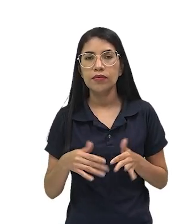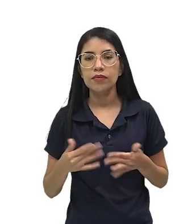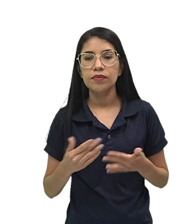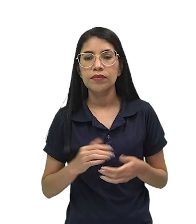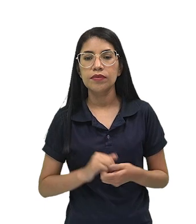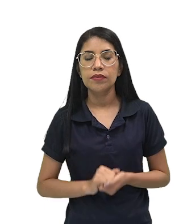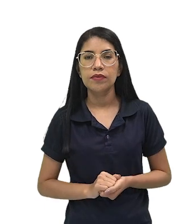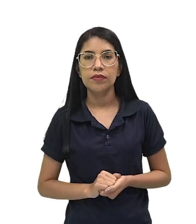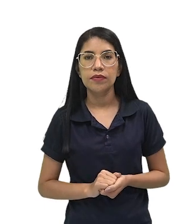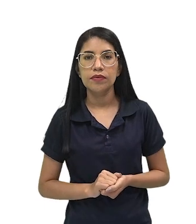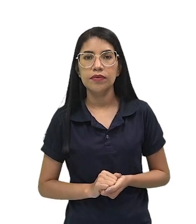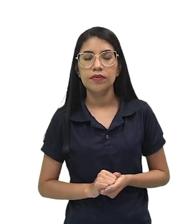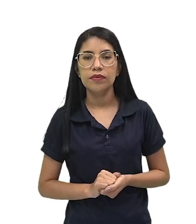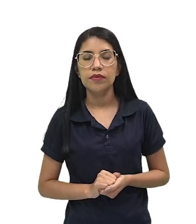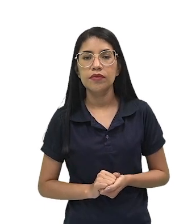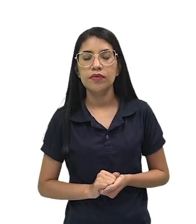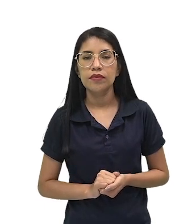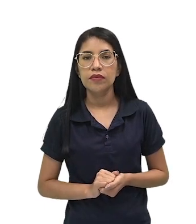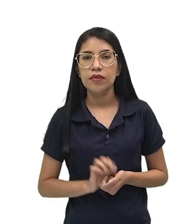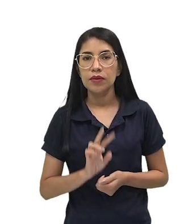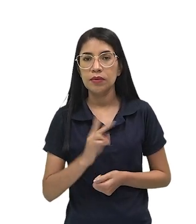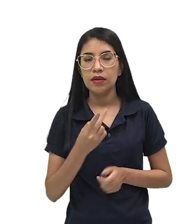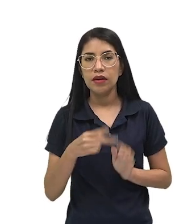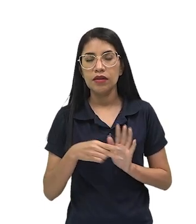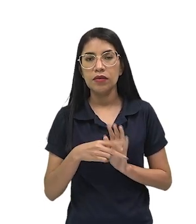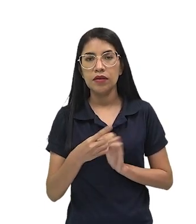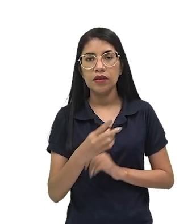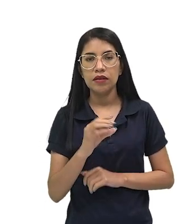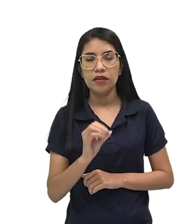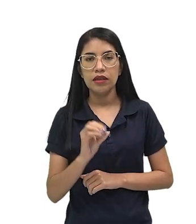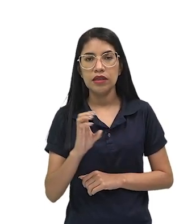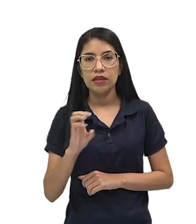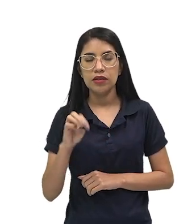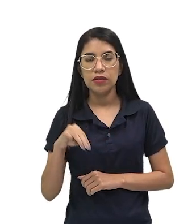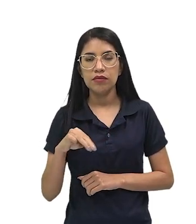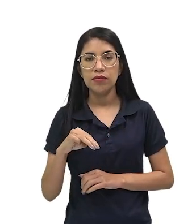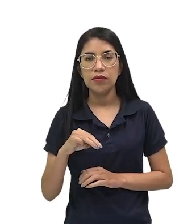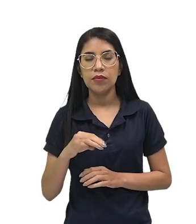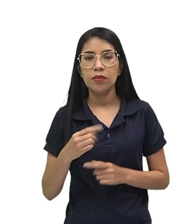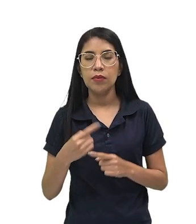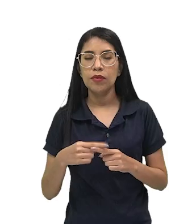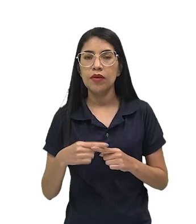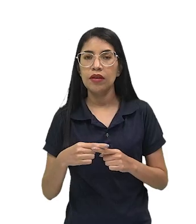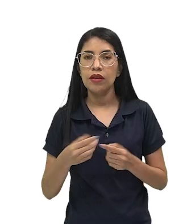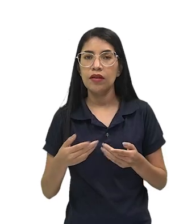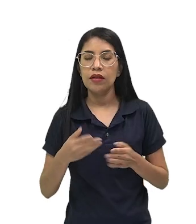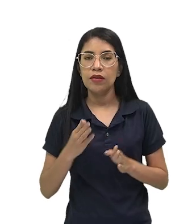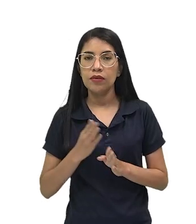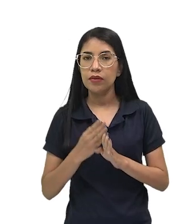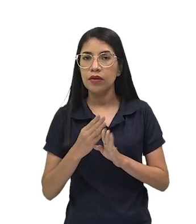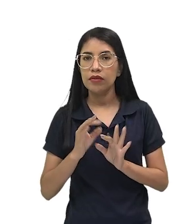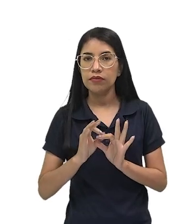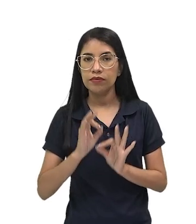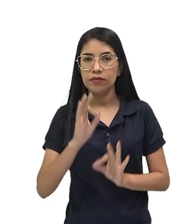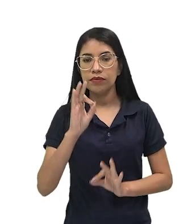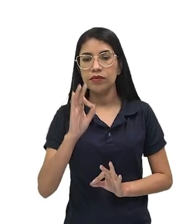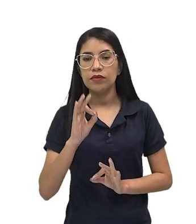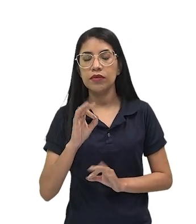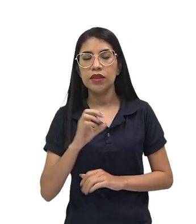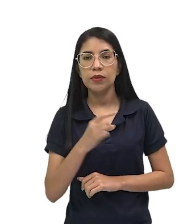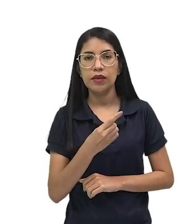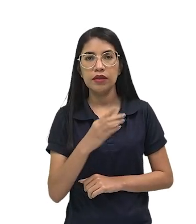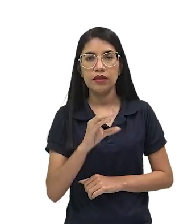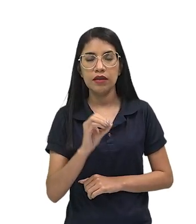quê? 10 centímetros, porque é a altura, né? Ó. Tá aí, ó. Então, nesse